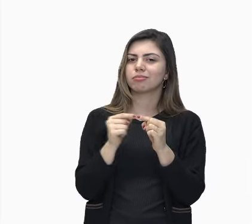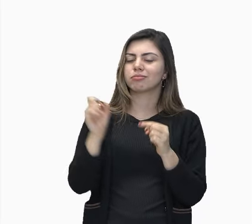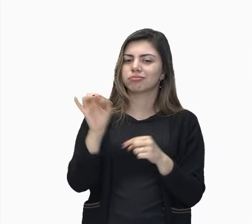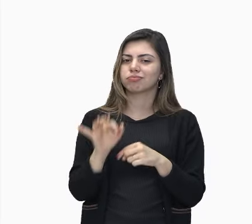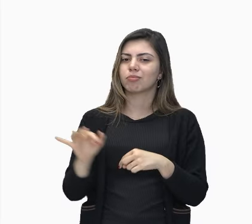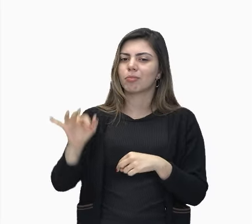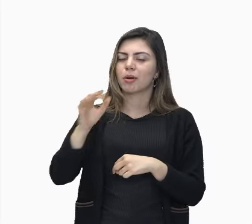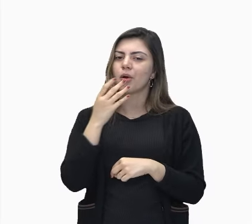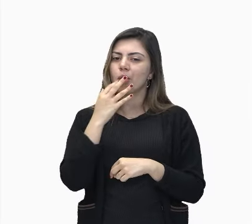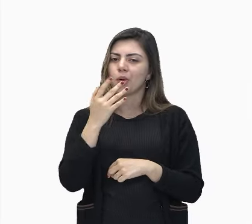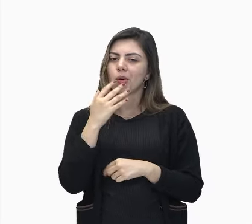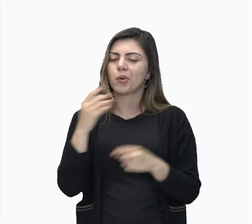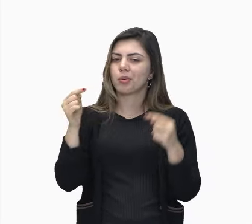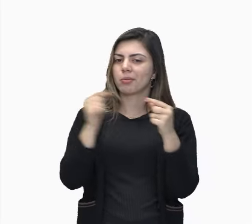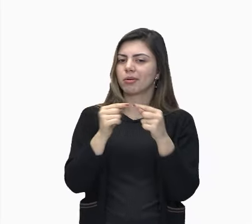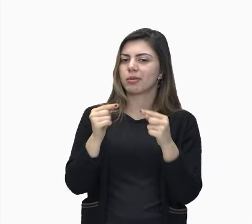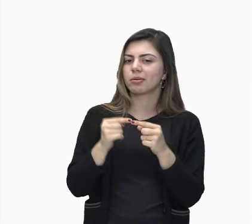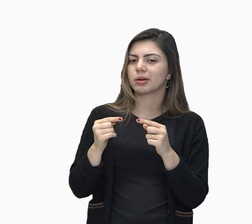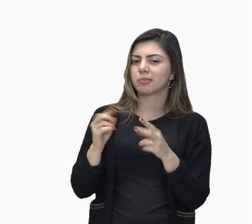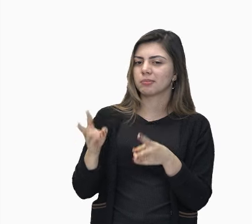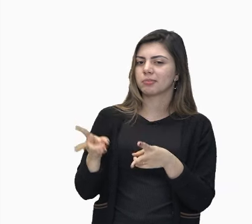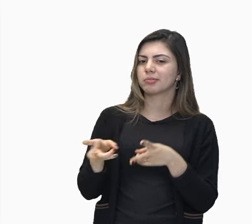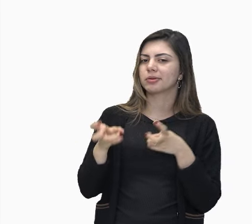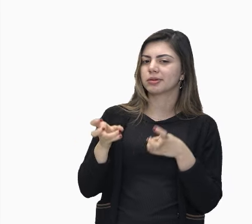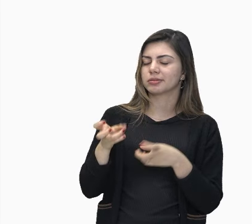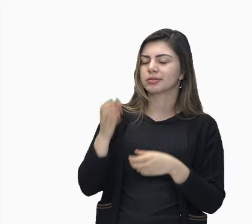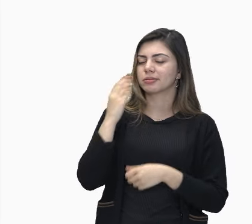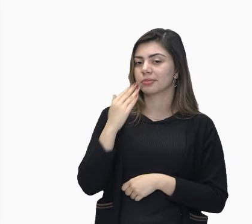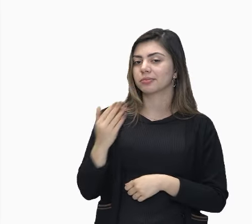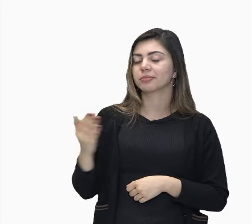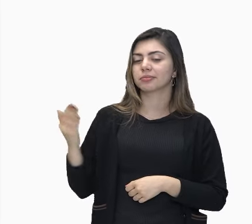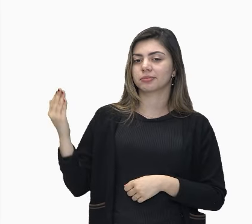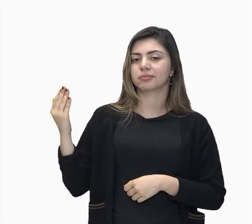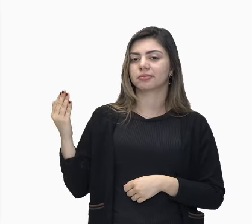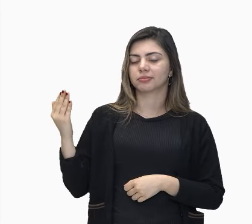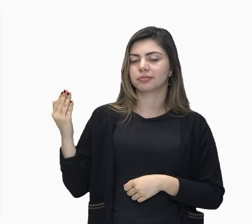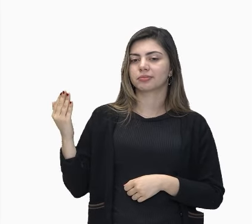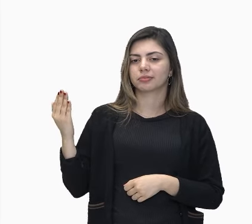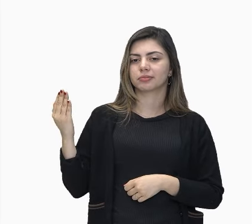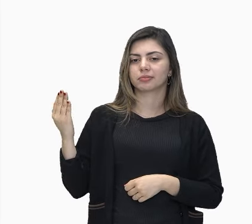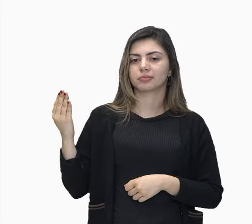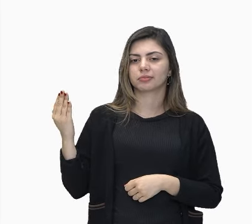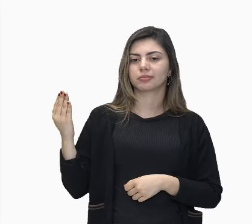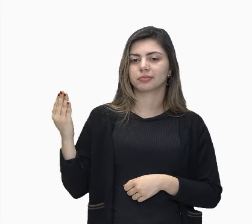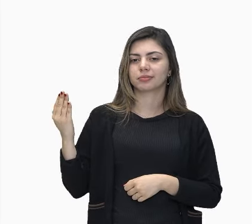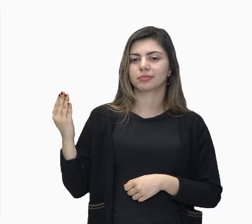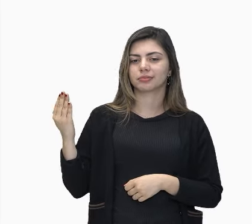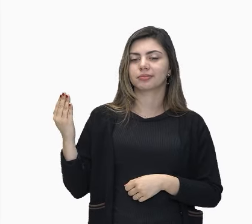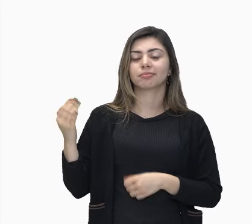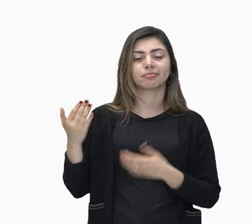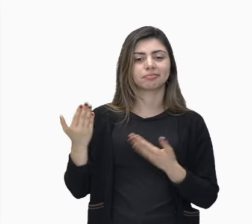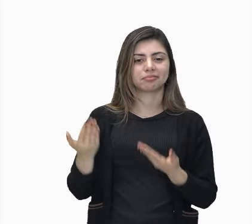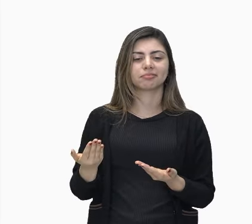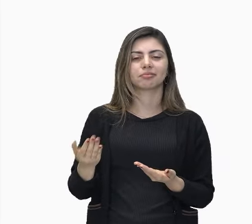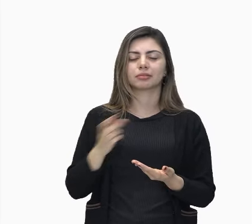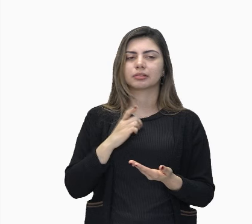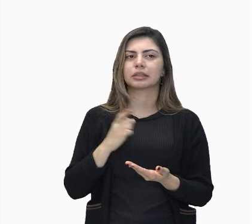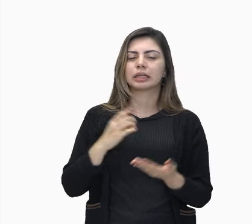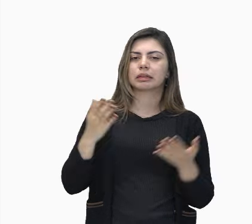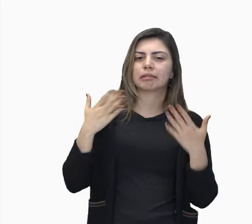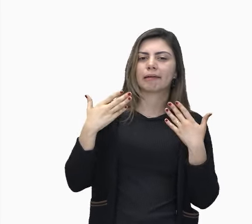o Mediterrâneo de verão quente e outra região de Mediterrâneo de verão mais fresco, né? Com